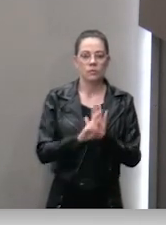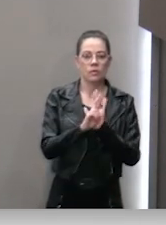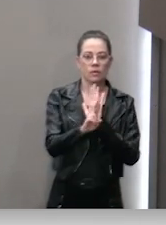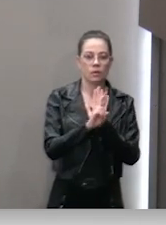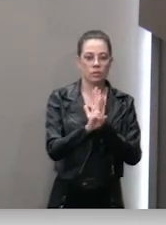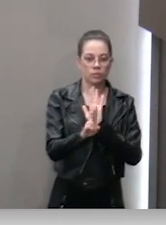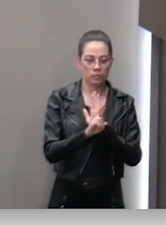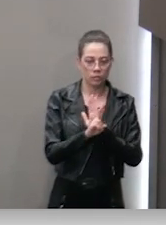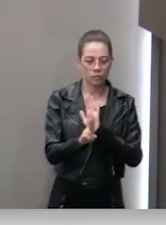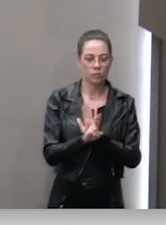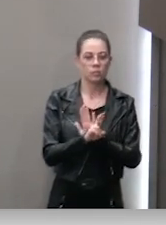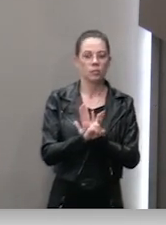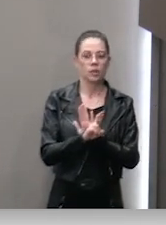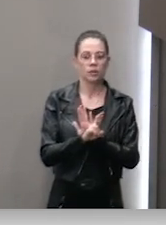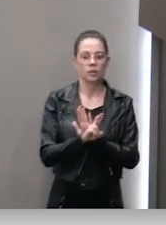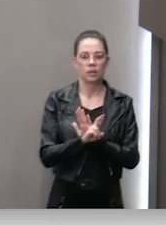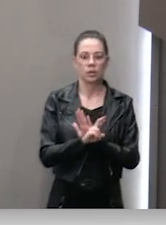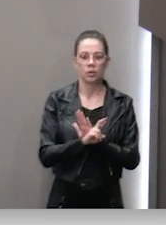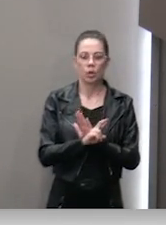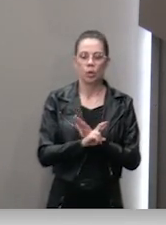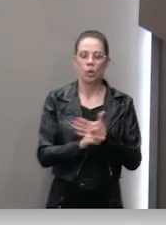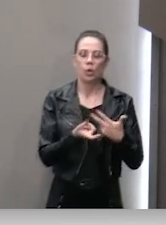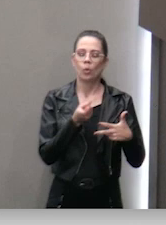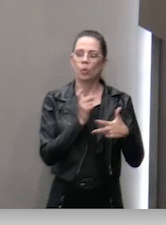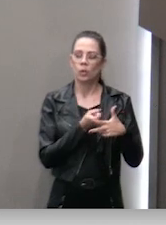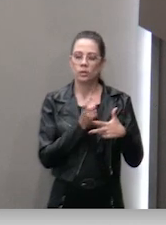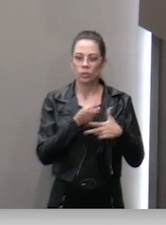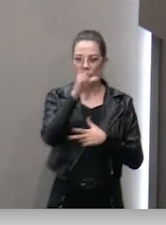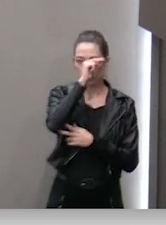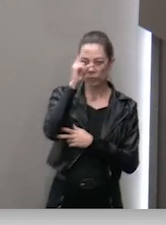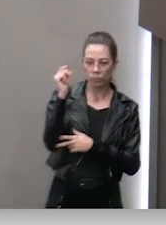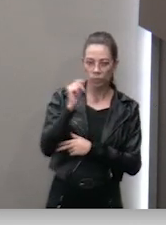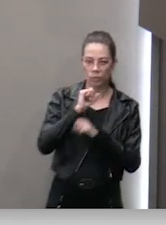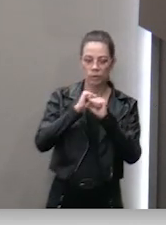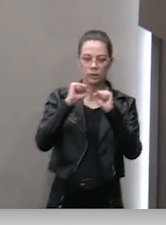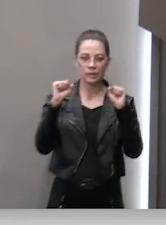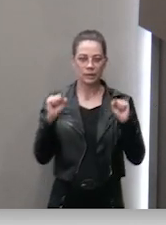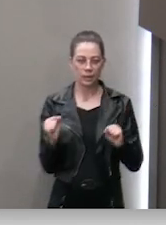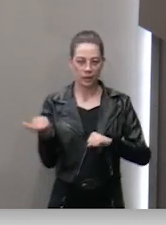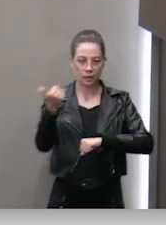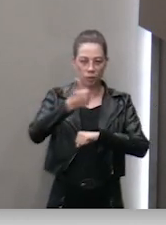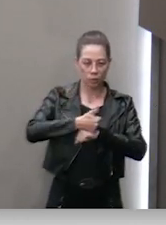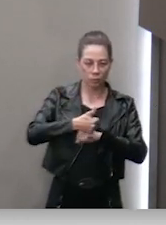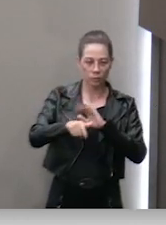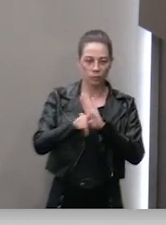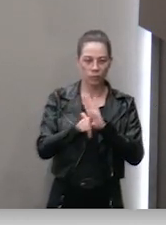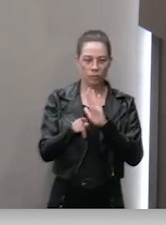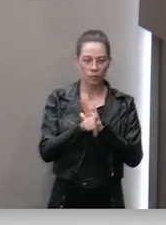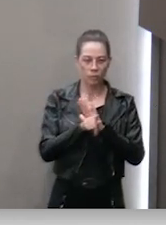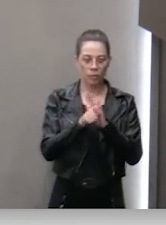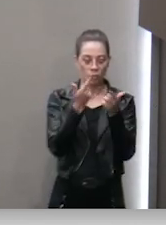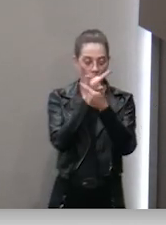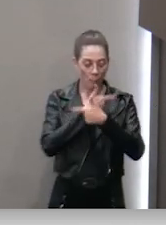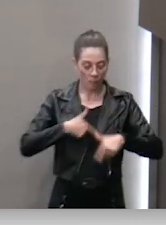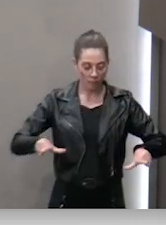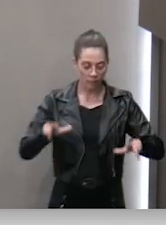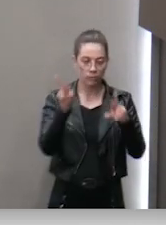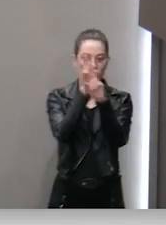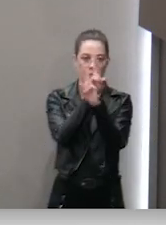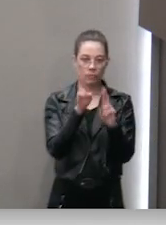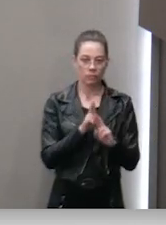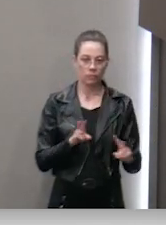Representando o Executivo Municipal, o secretário substituto da Secretaria de Transparência e